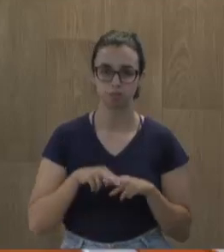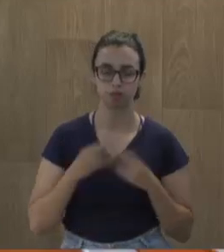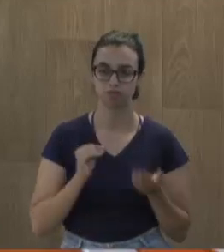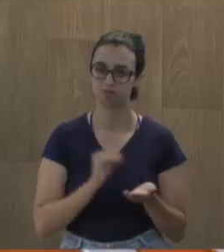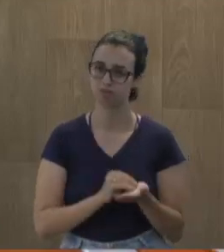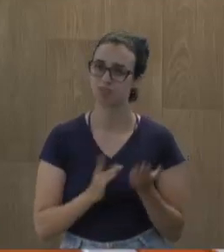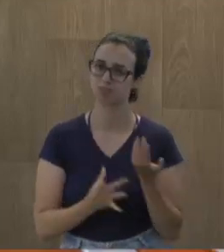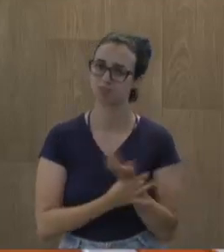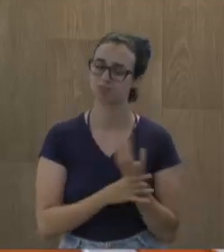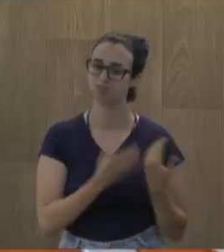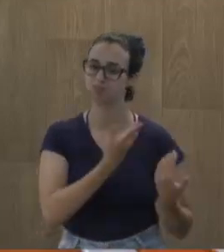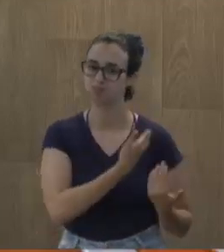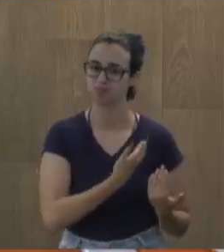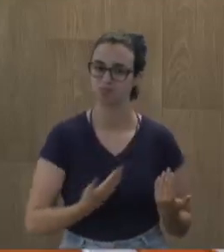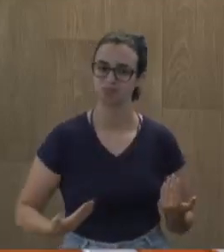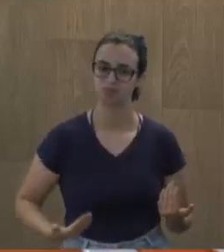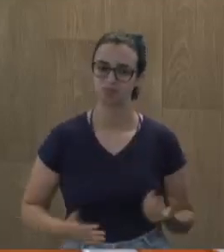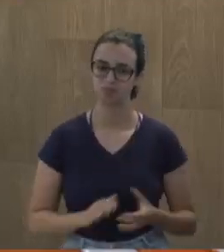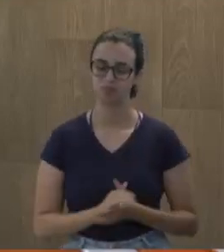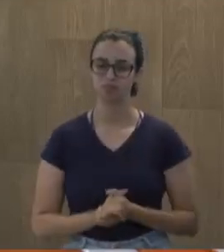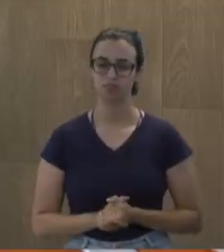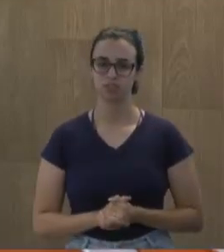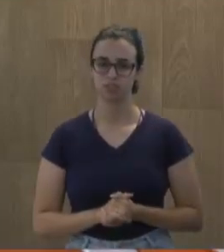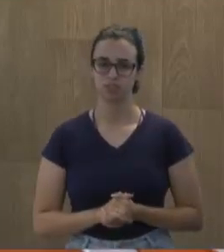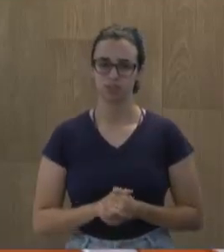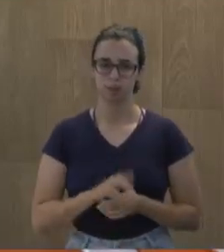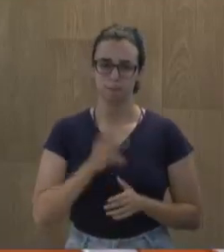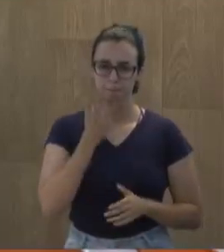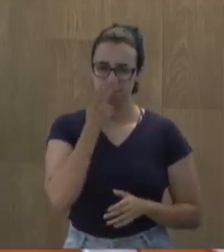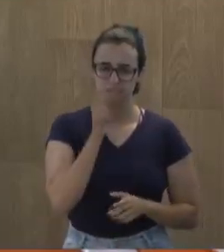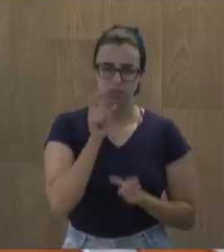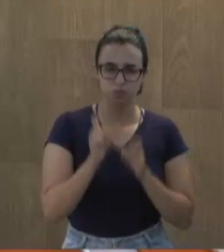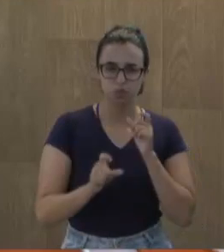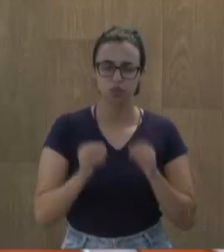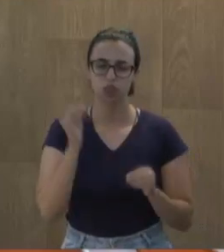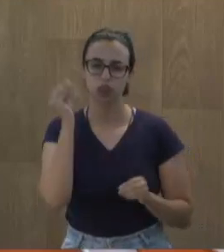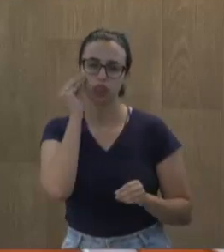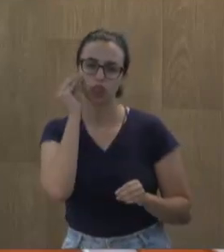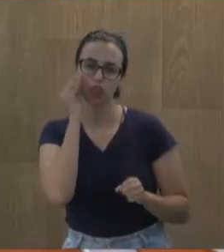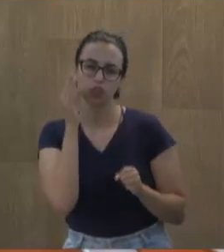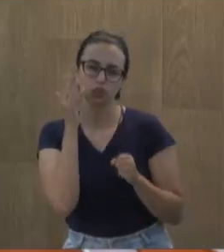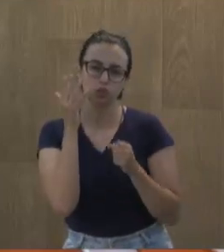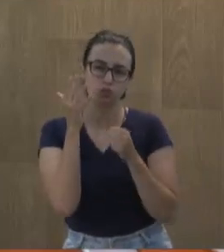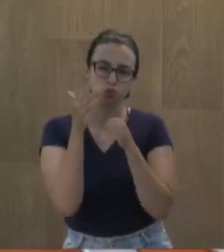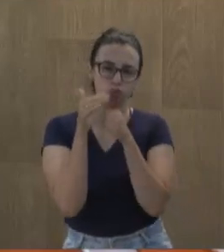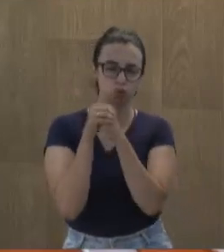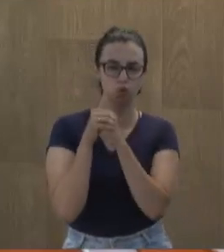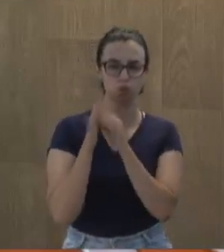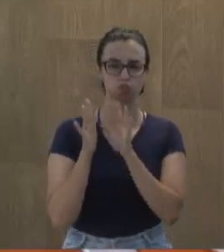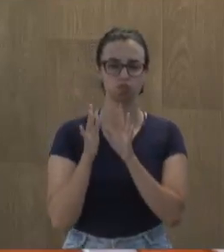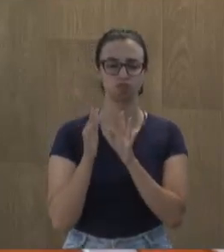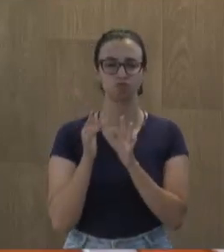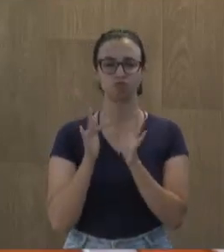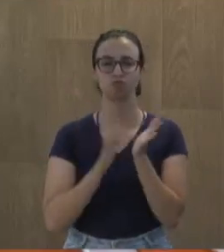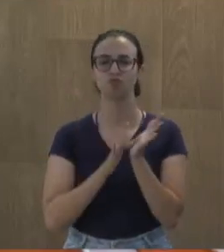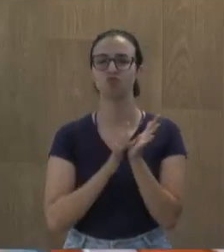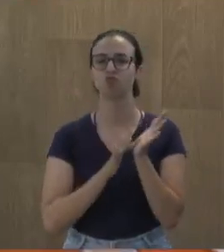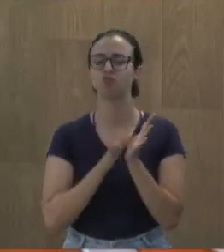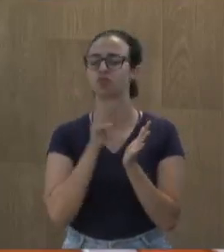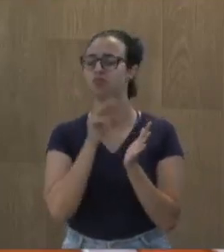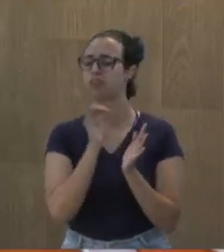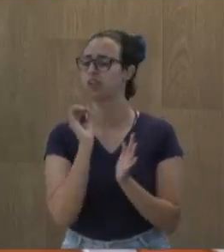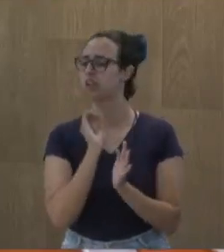o pessoal tá querendo fazer uma cortina de fumaça pra gente não ver o caos que nós estamos vivendo gente